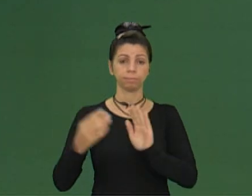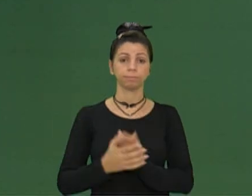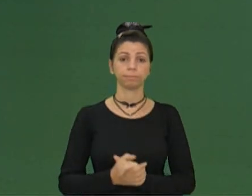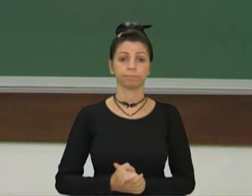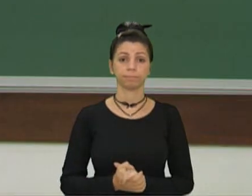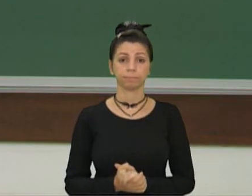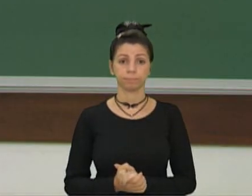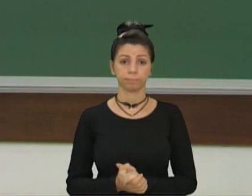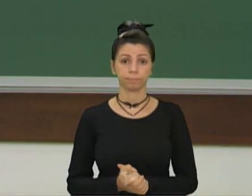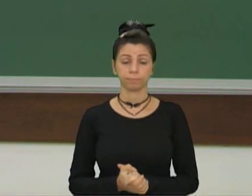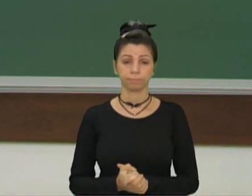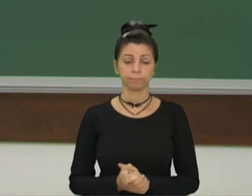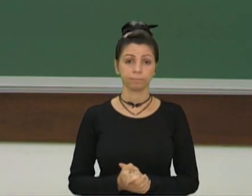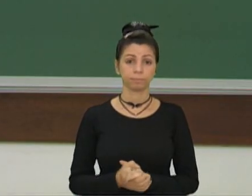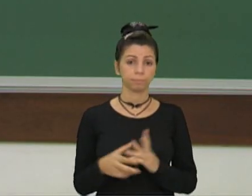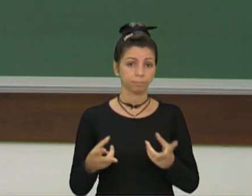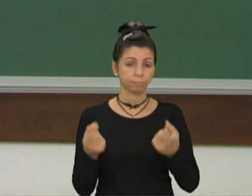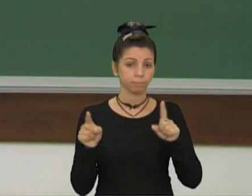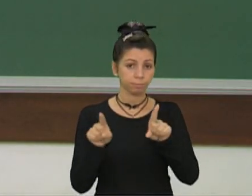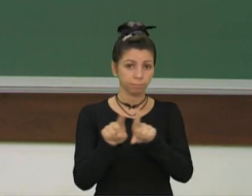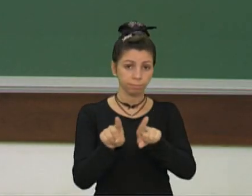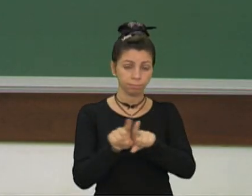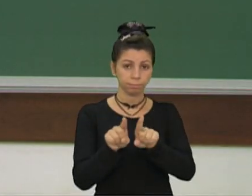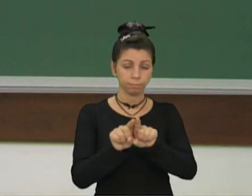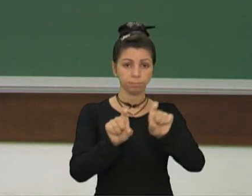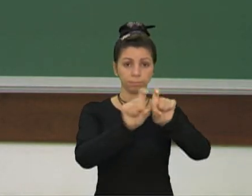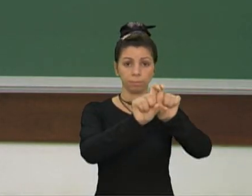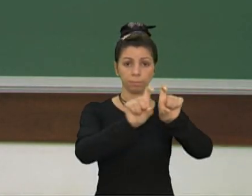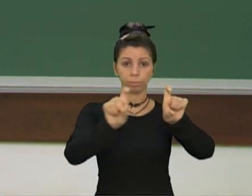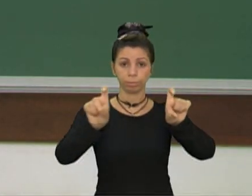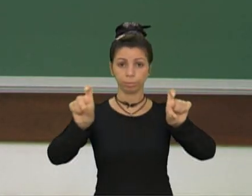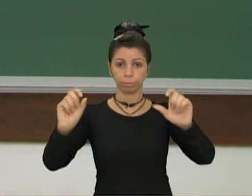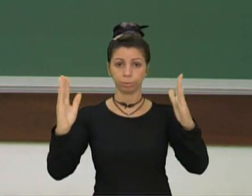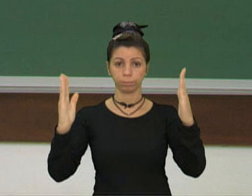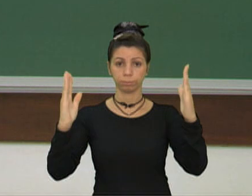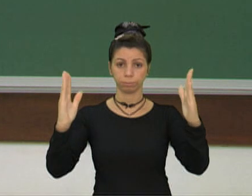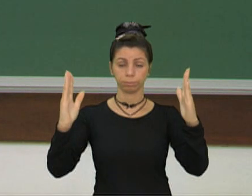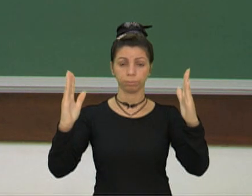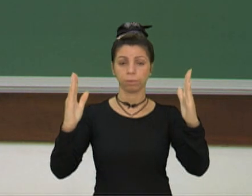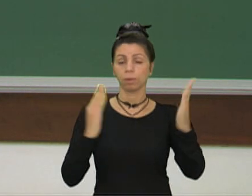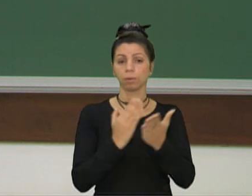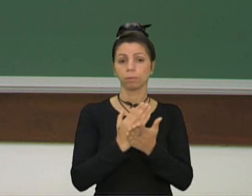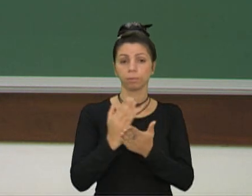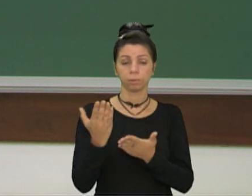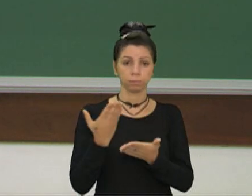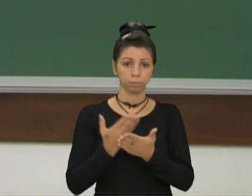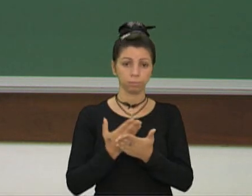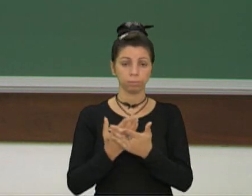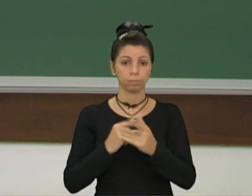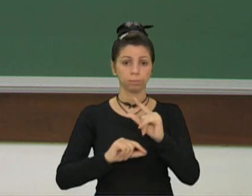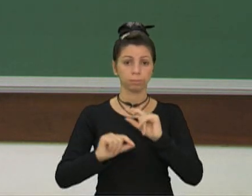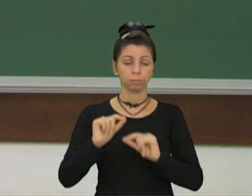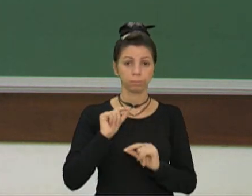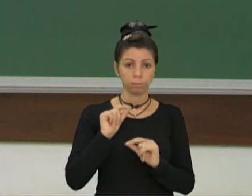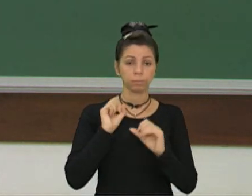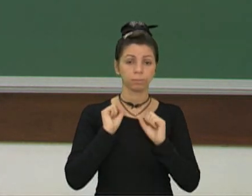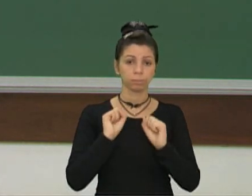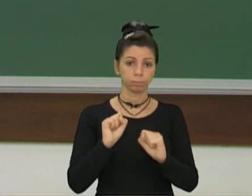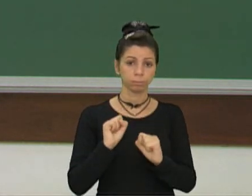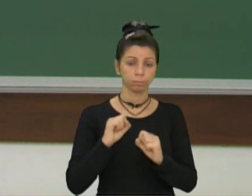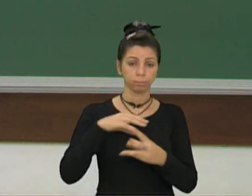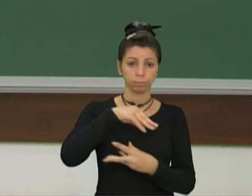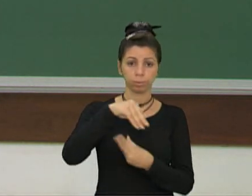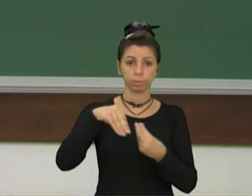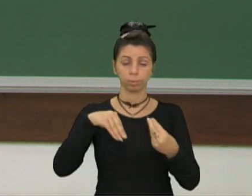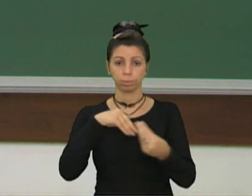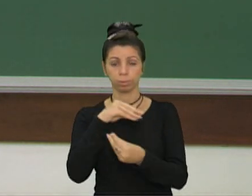Então, percebam que também essas equações modulares, né? Como eu falei no começo da aula, elas podem ser o quê? Podem envolver a